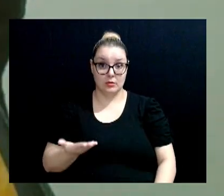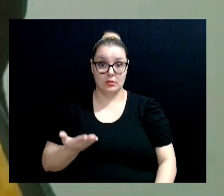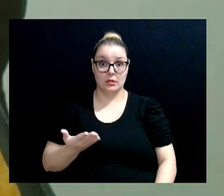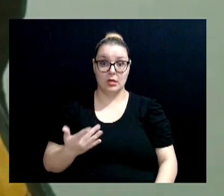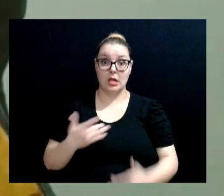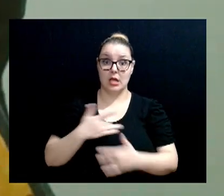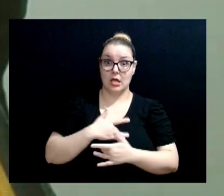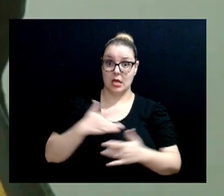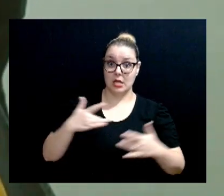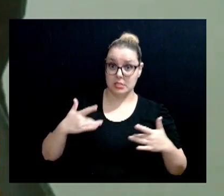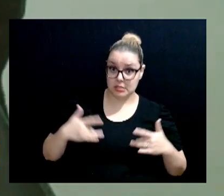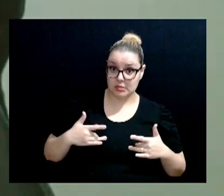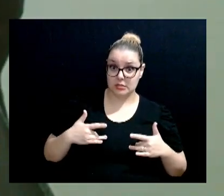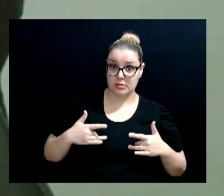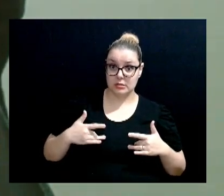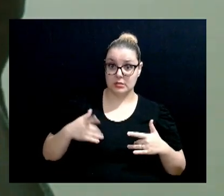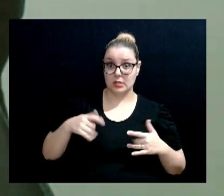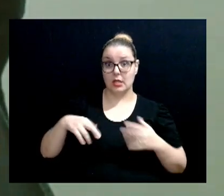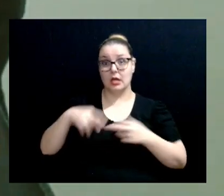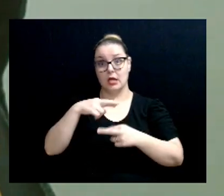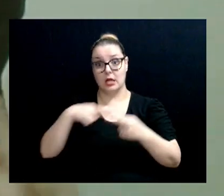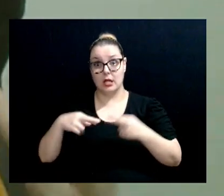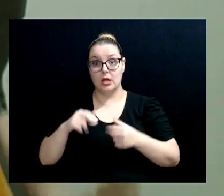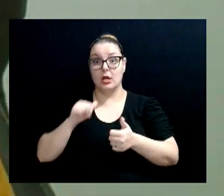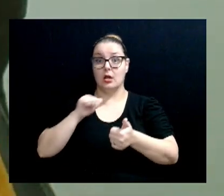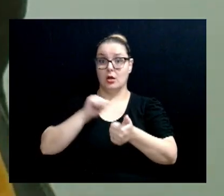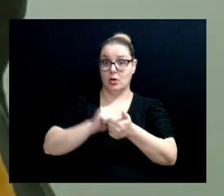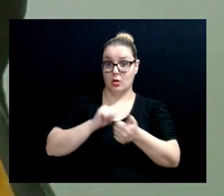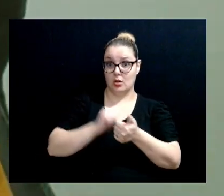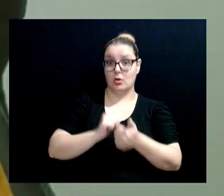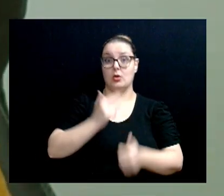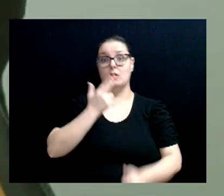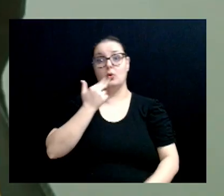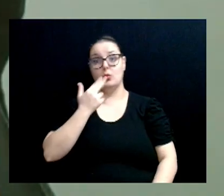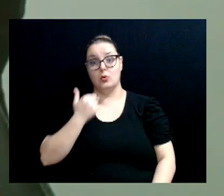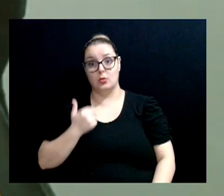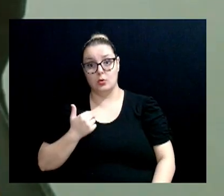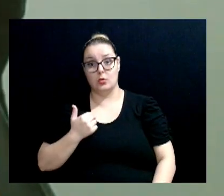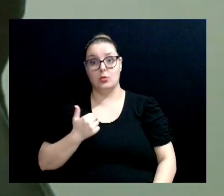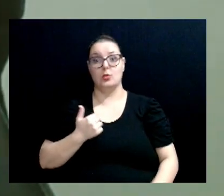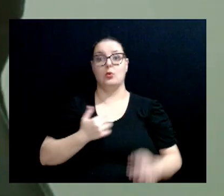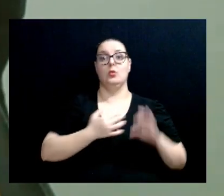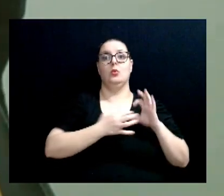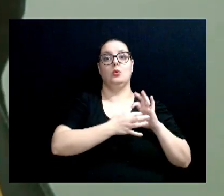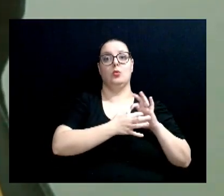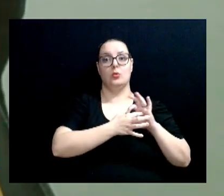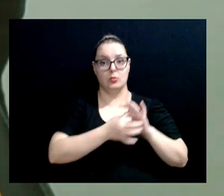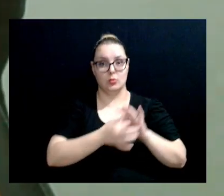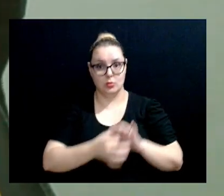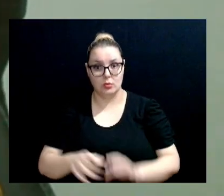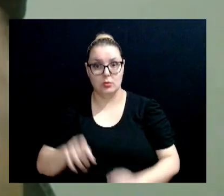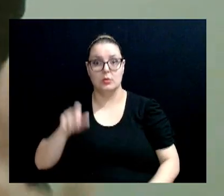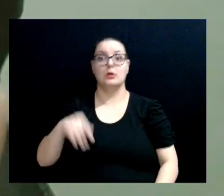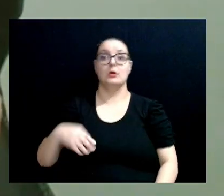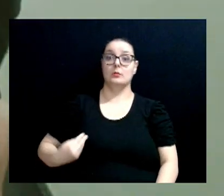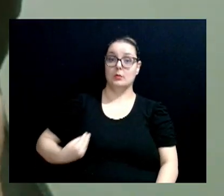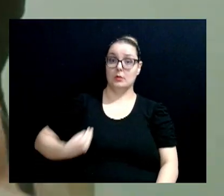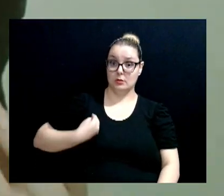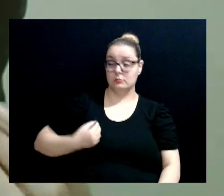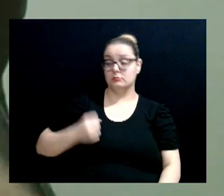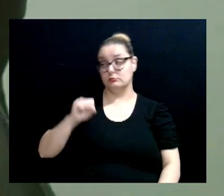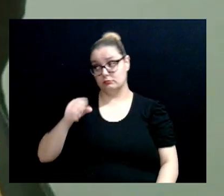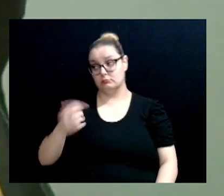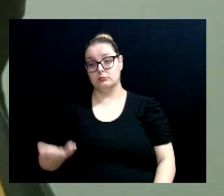é relacionada à qualidade nutricional, o contexto que essa pessoa vive, né? Como a